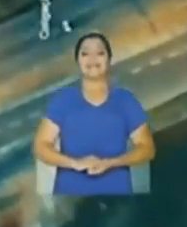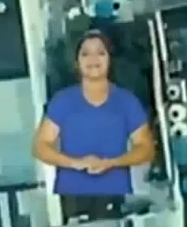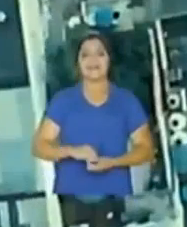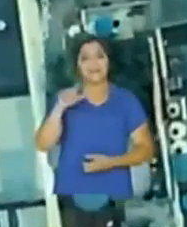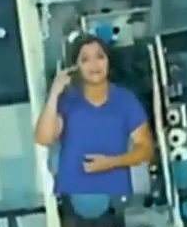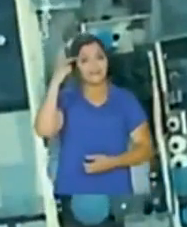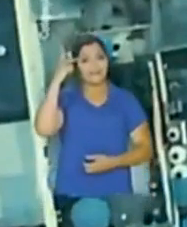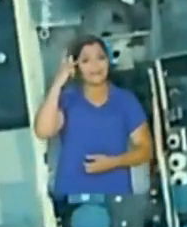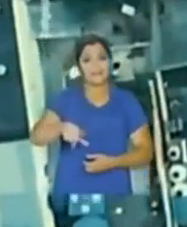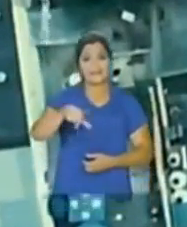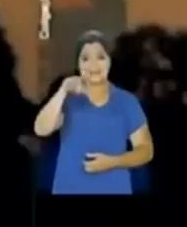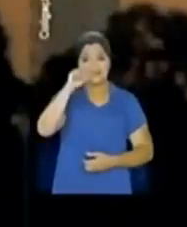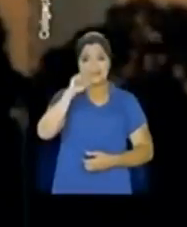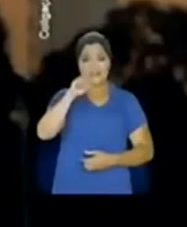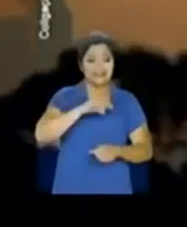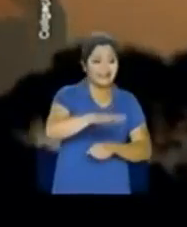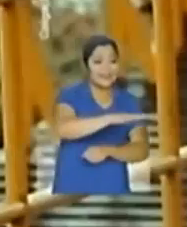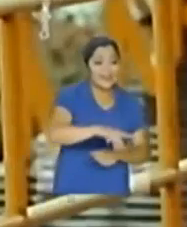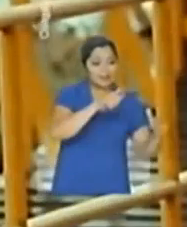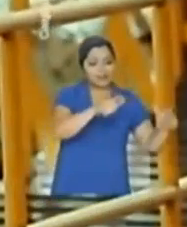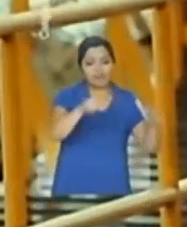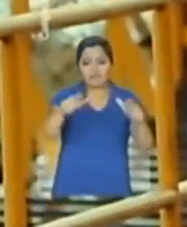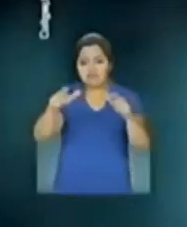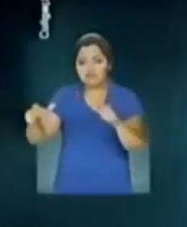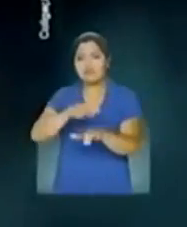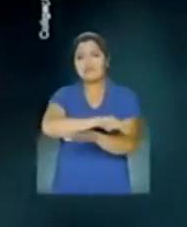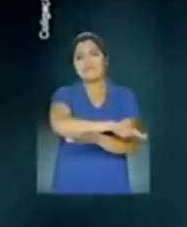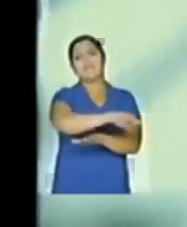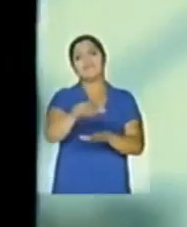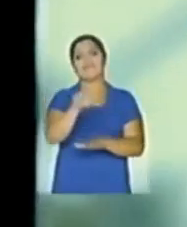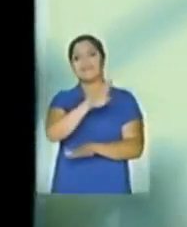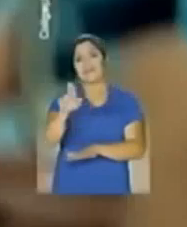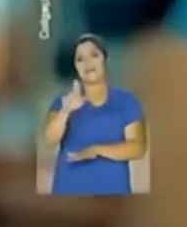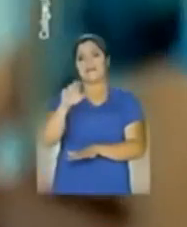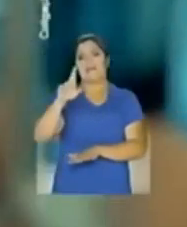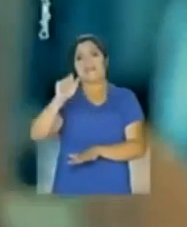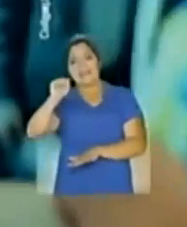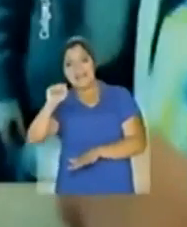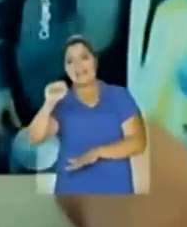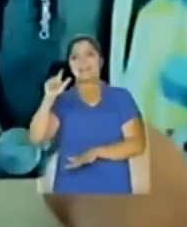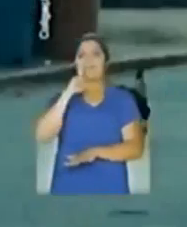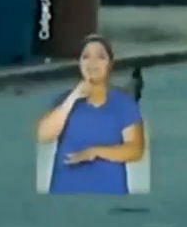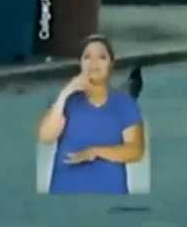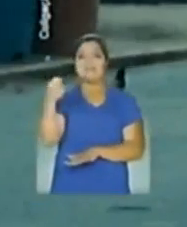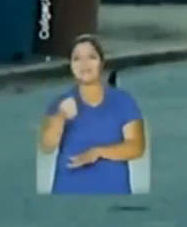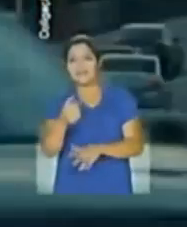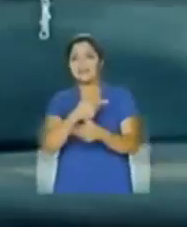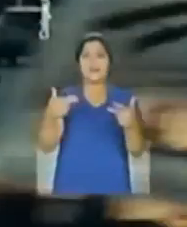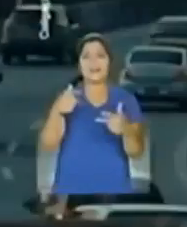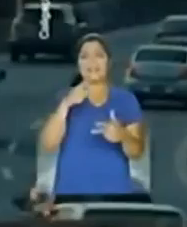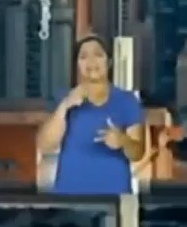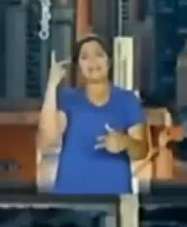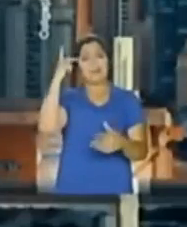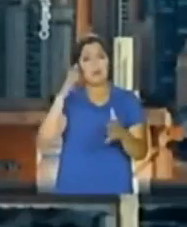Escolha São Paulo. Água funda ou rasa, branca ou fria, tem água para todos. Cachoeira e cachoeirinha. É São Paulo até onde a